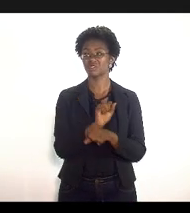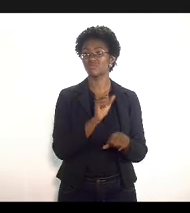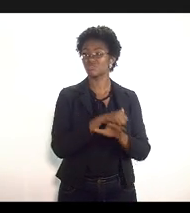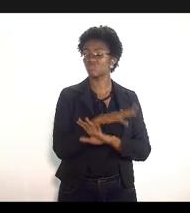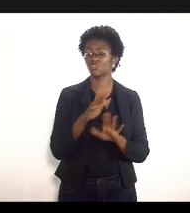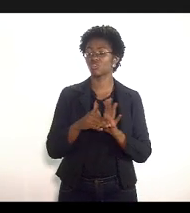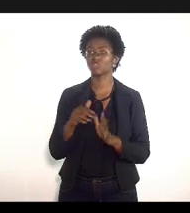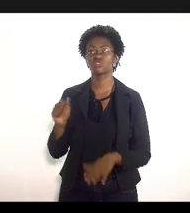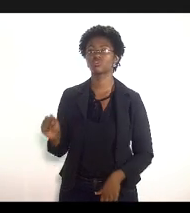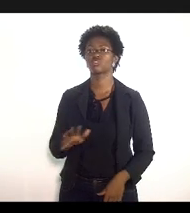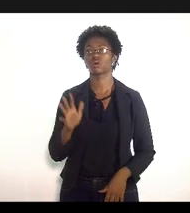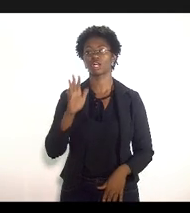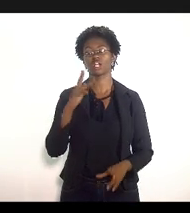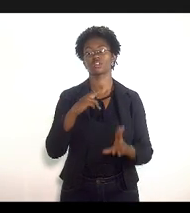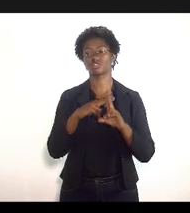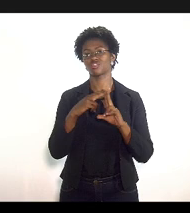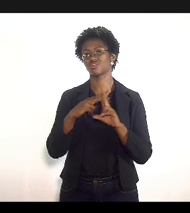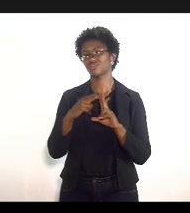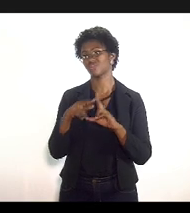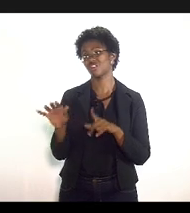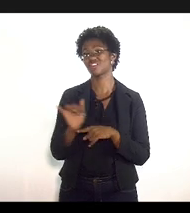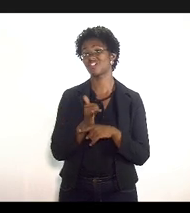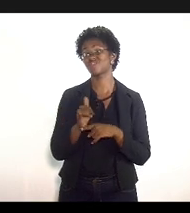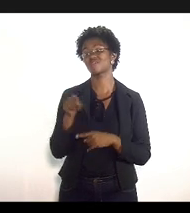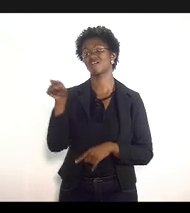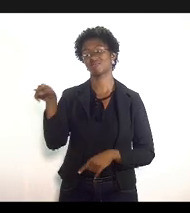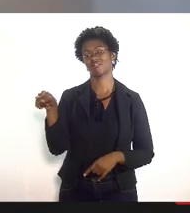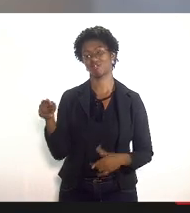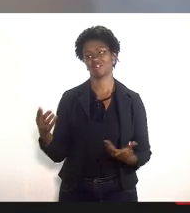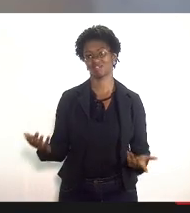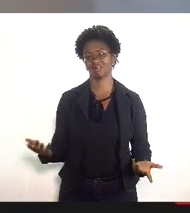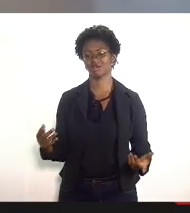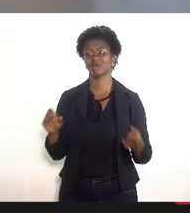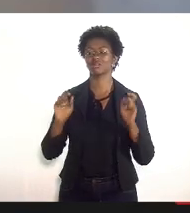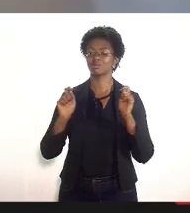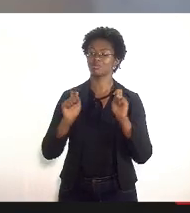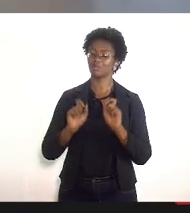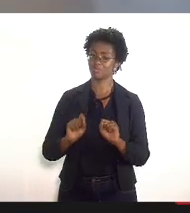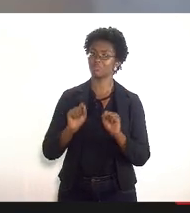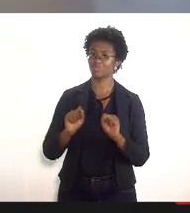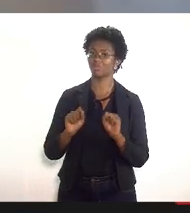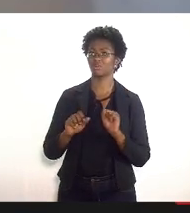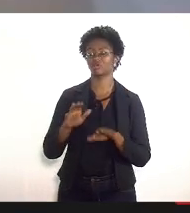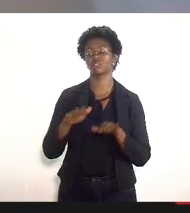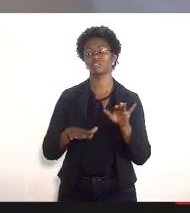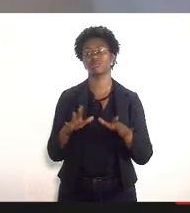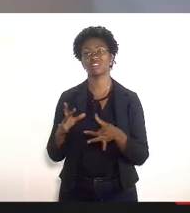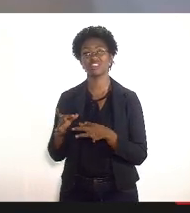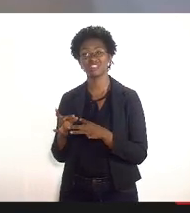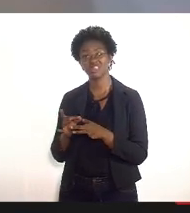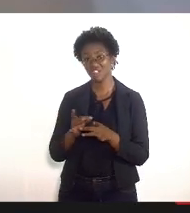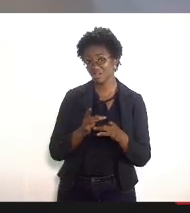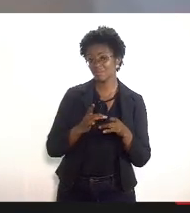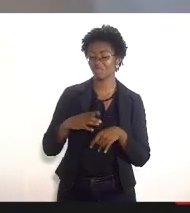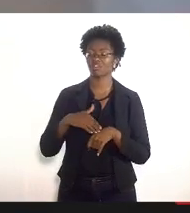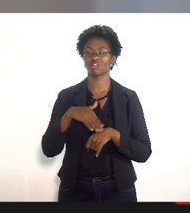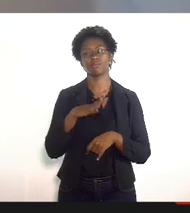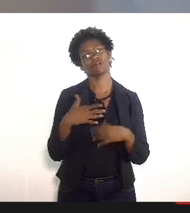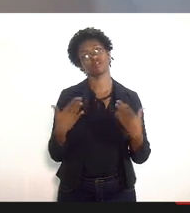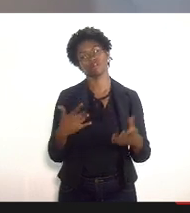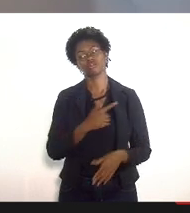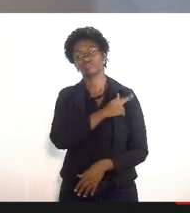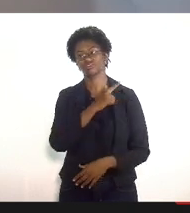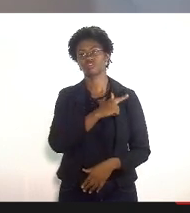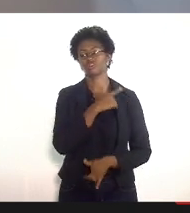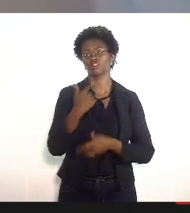SUS estrategicamente e ficamos, poderemos tudo mais dependente ainda do serviço. Então, nessa linha da gestão